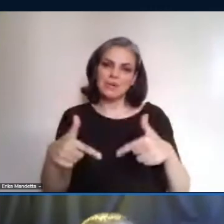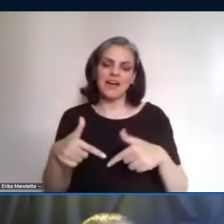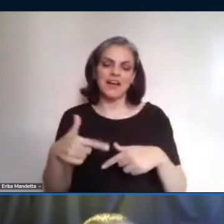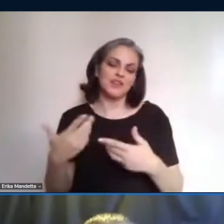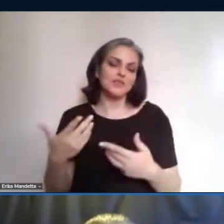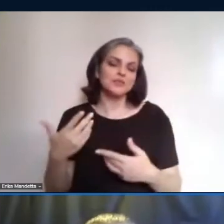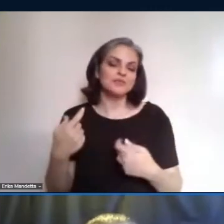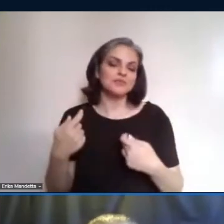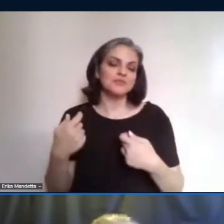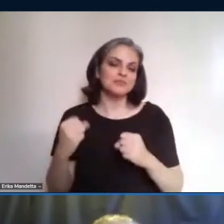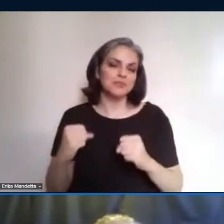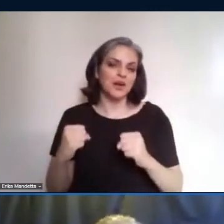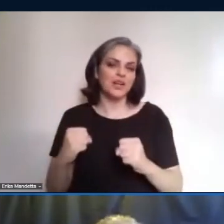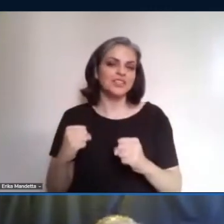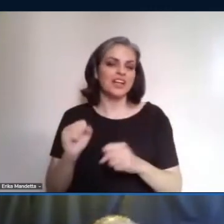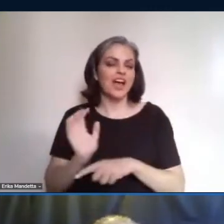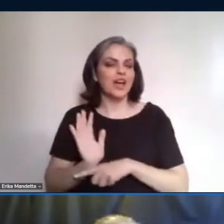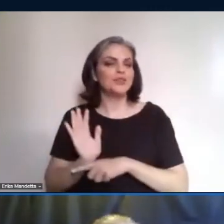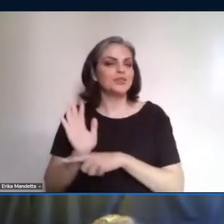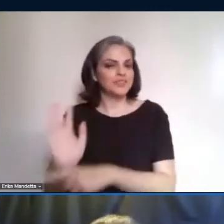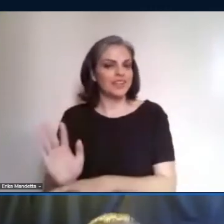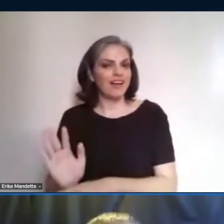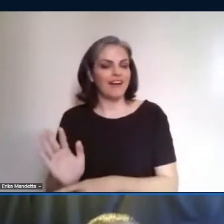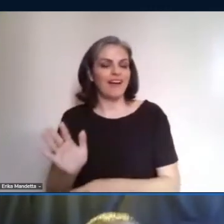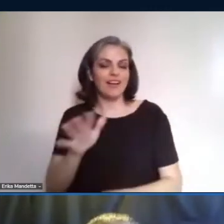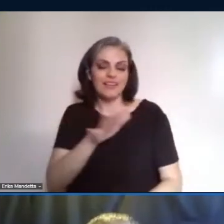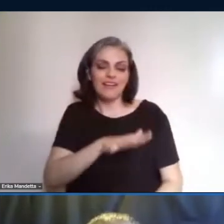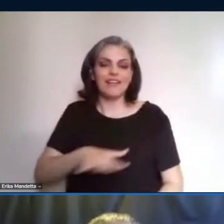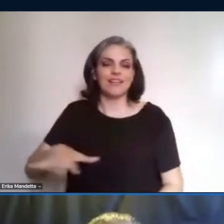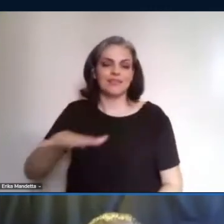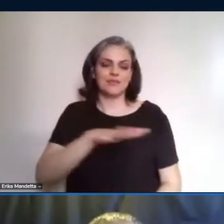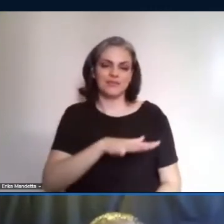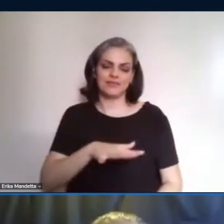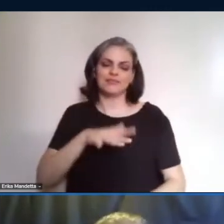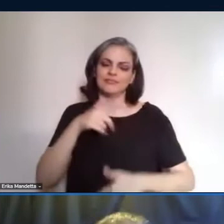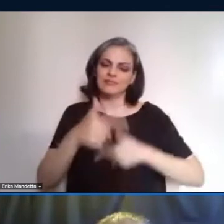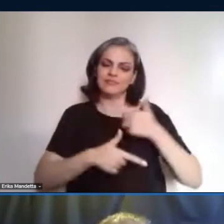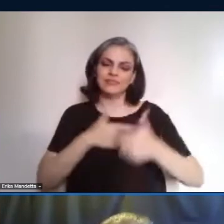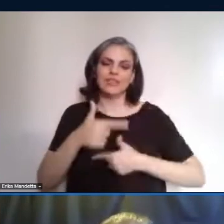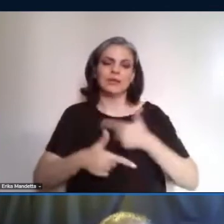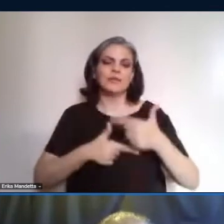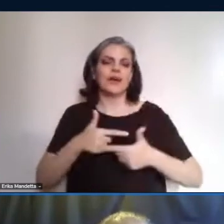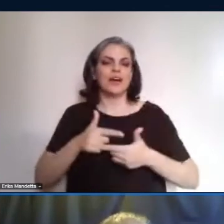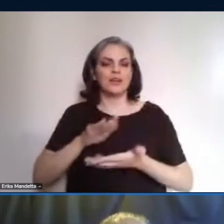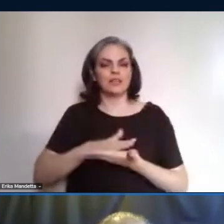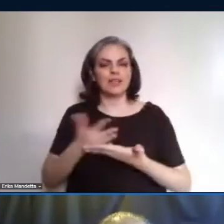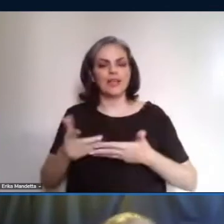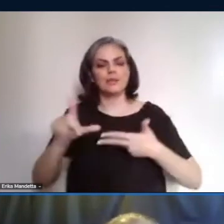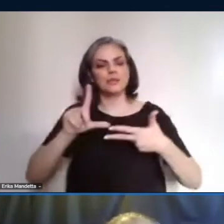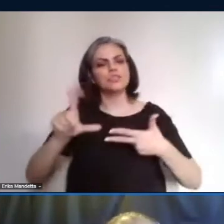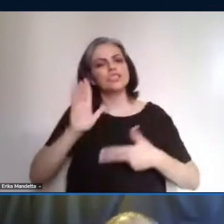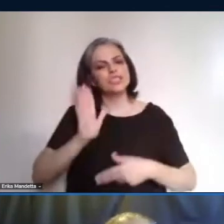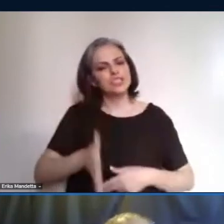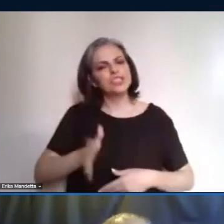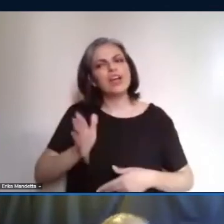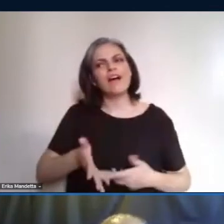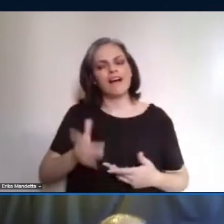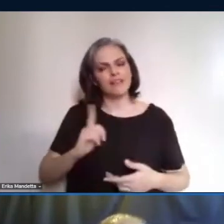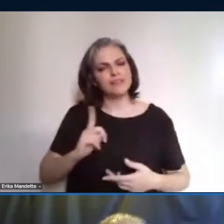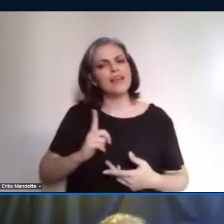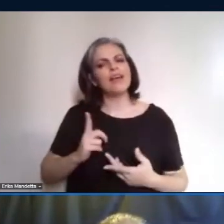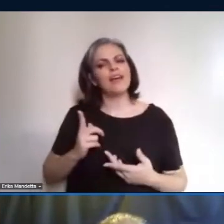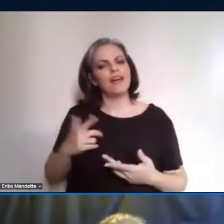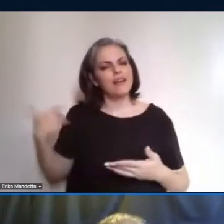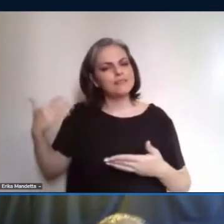esse universo do intérprete legislativo que já está bem conhecido, bem registrado,